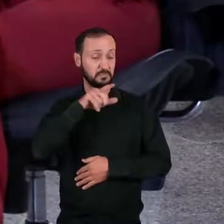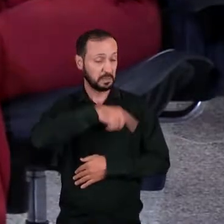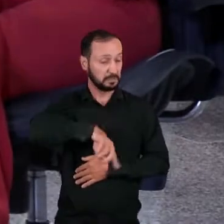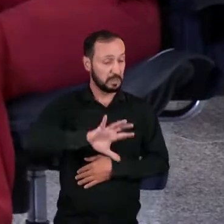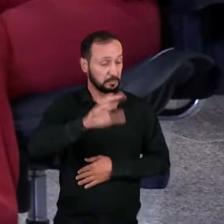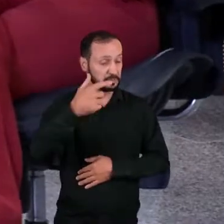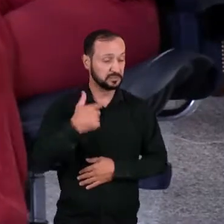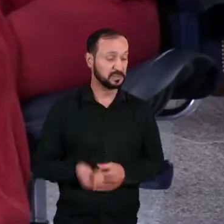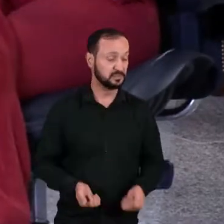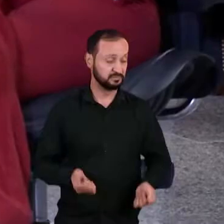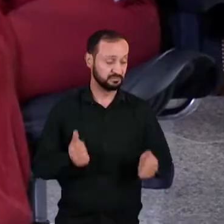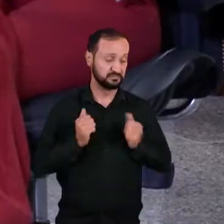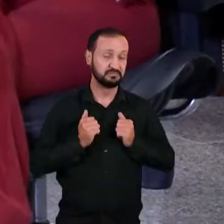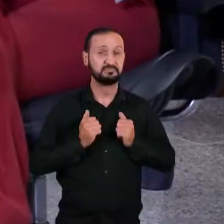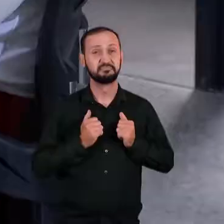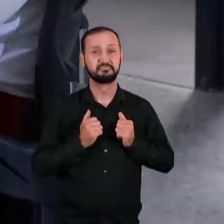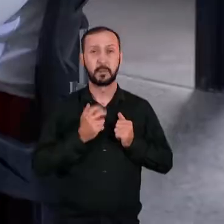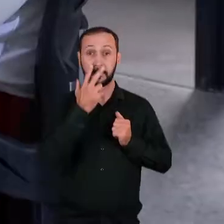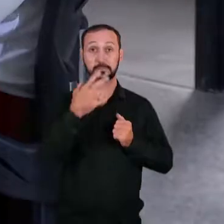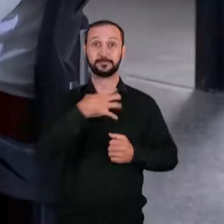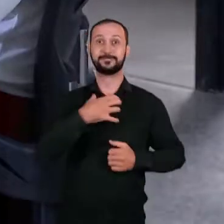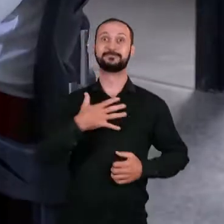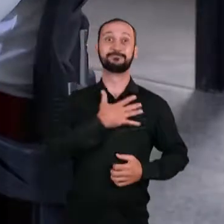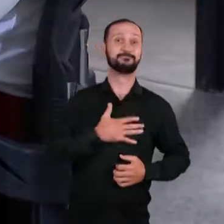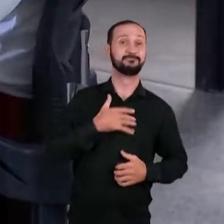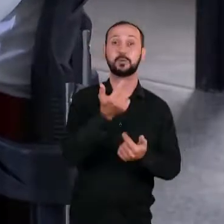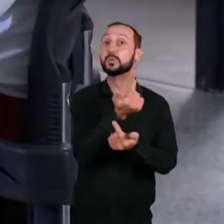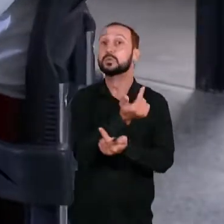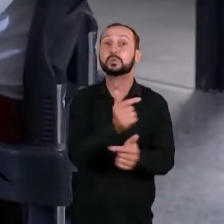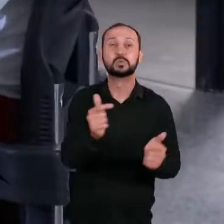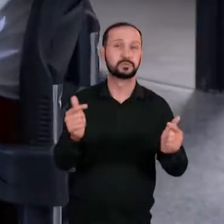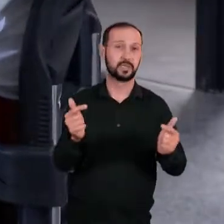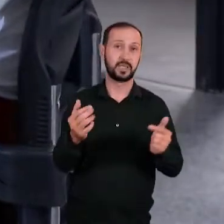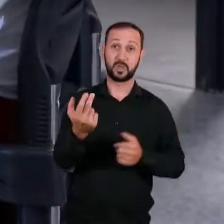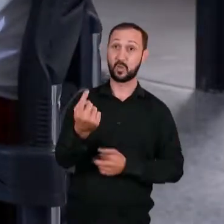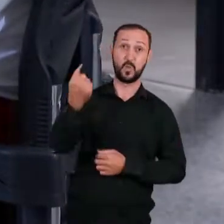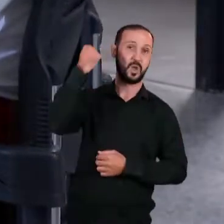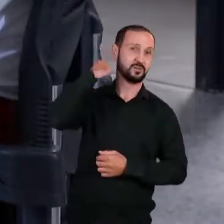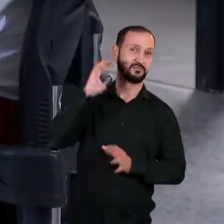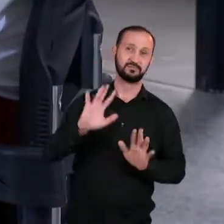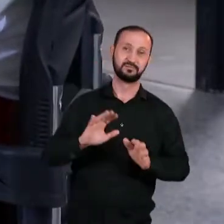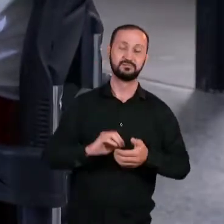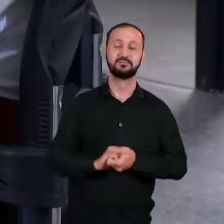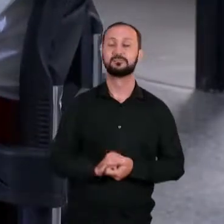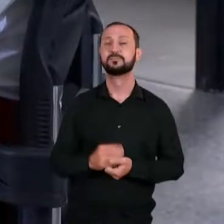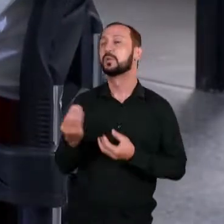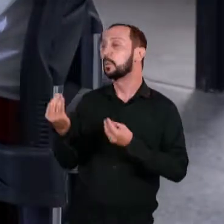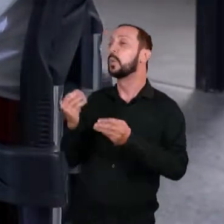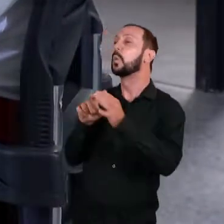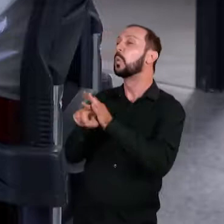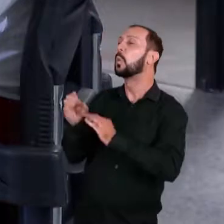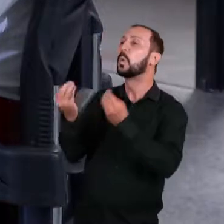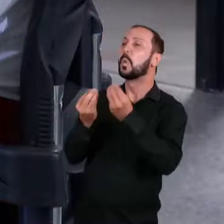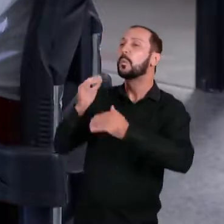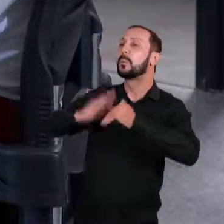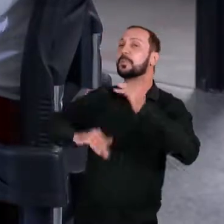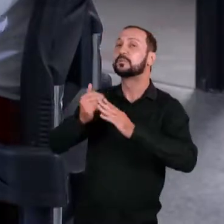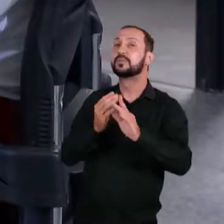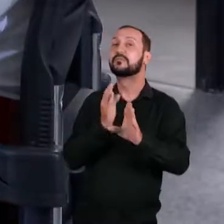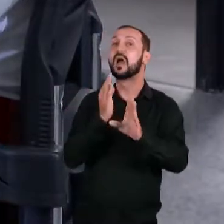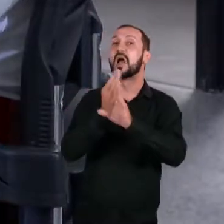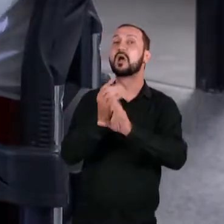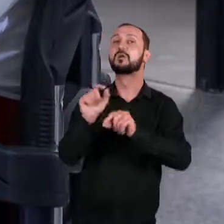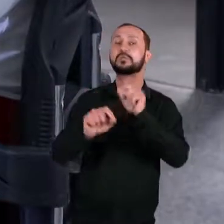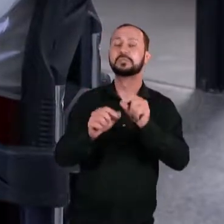àquele ambiente, não traz mais uma satisfação pessoal como deveria ocorrer. E como esse profissional pode identificar que